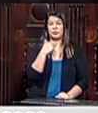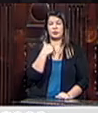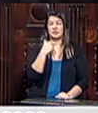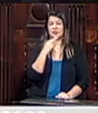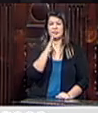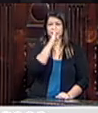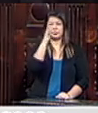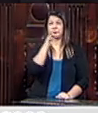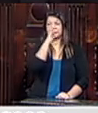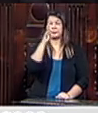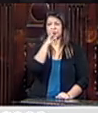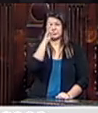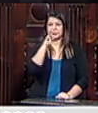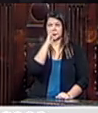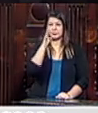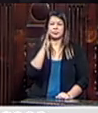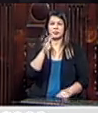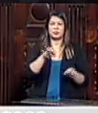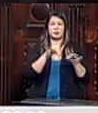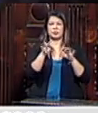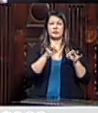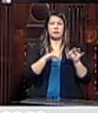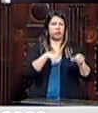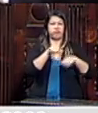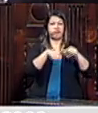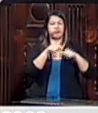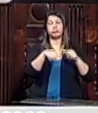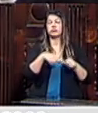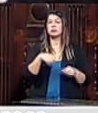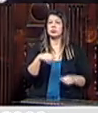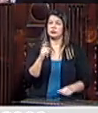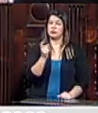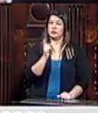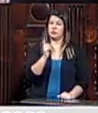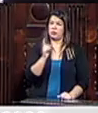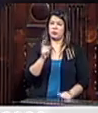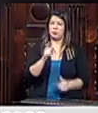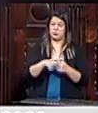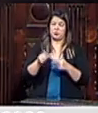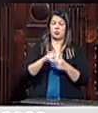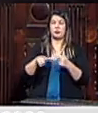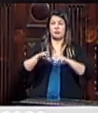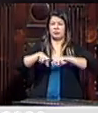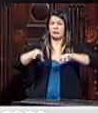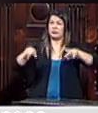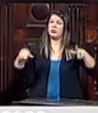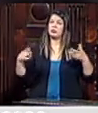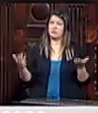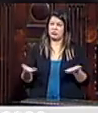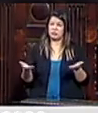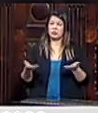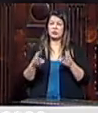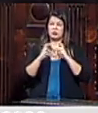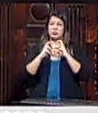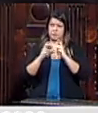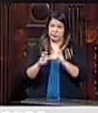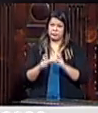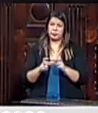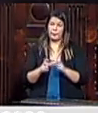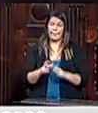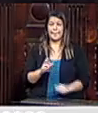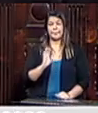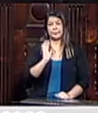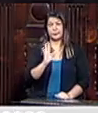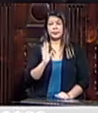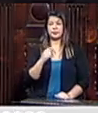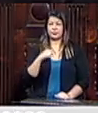e destroçar um PL por conta de vários problemas que existem na malha ferroviária.